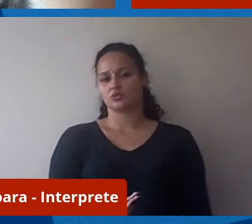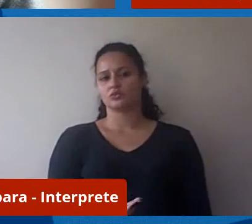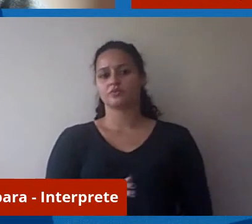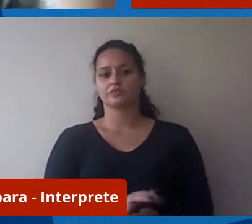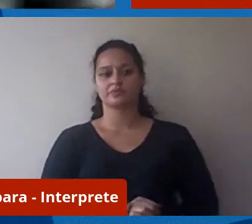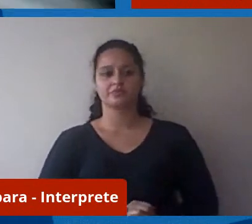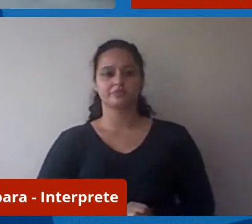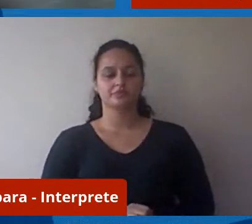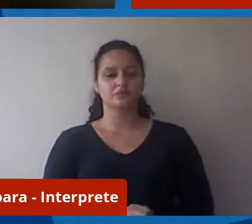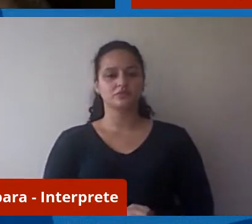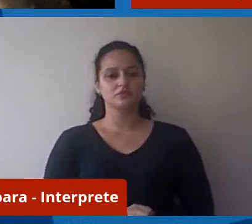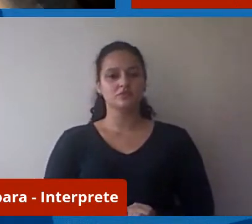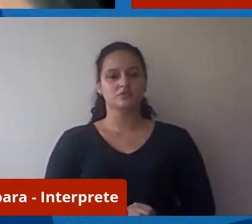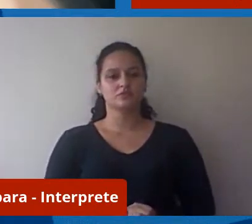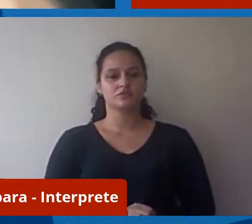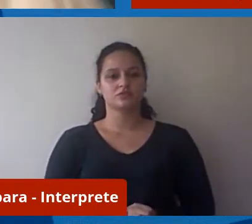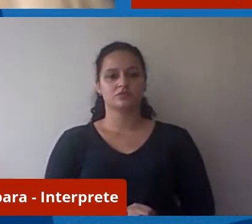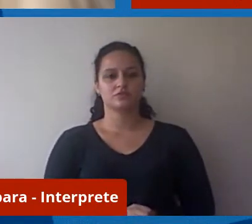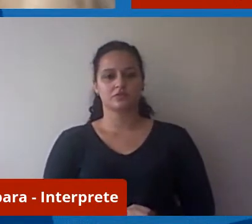país.